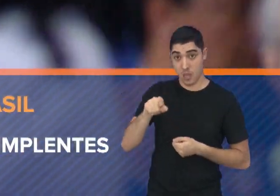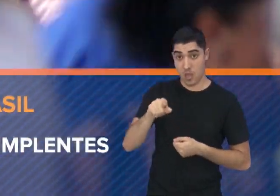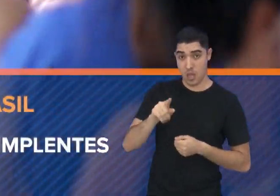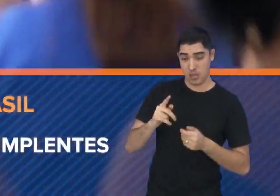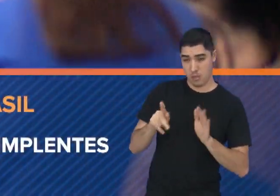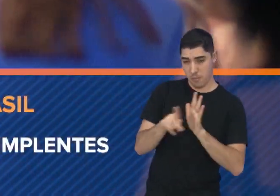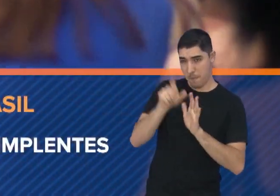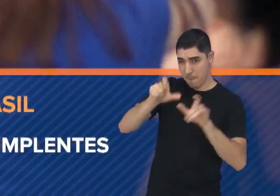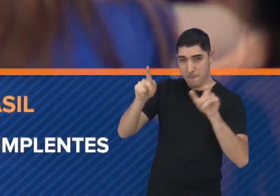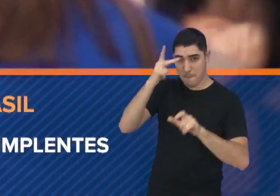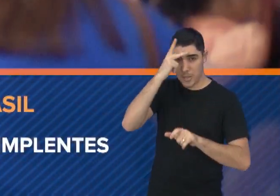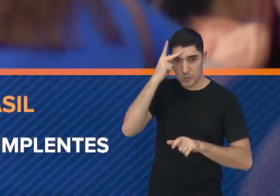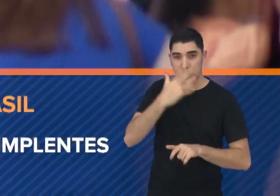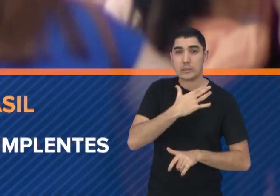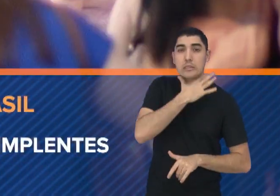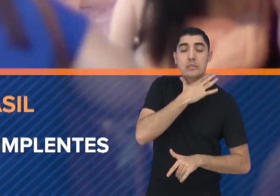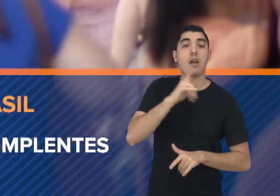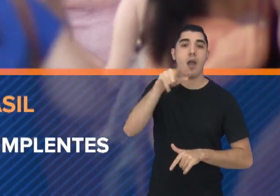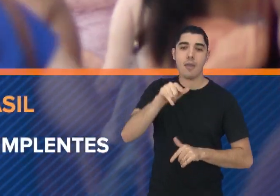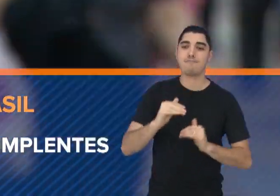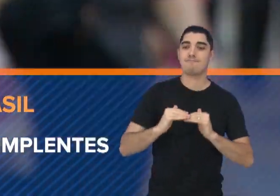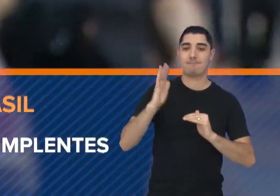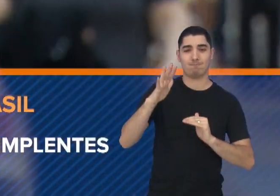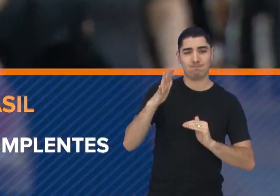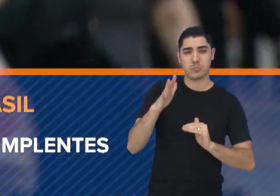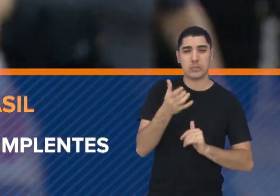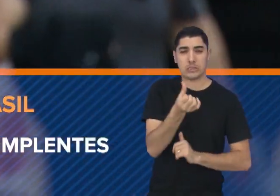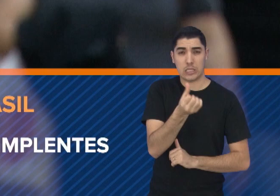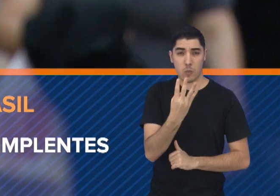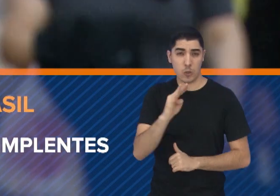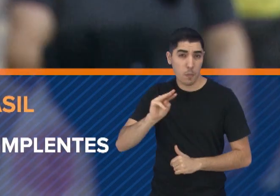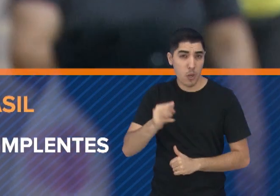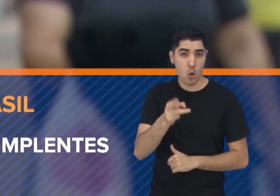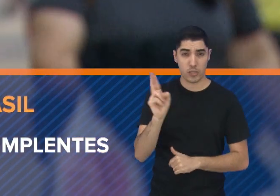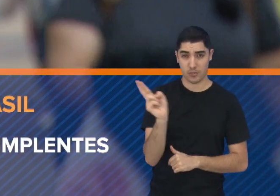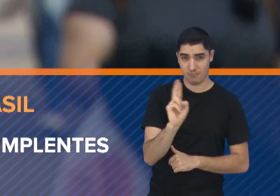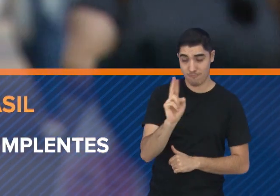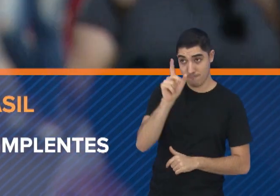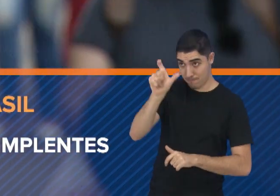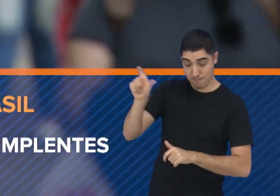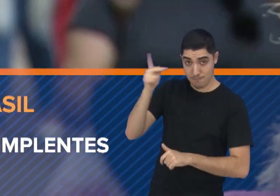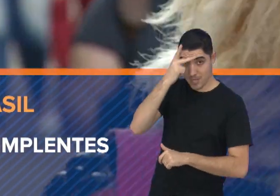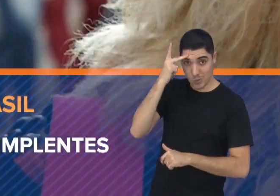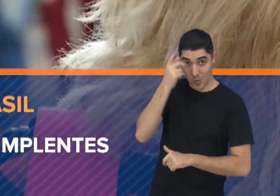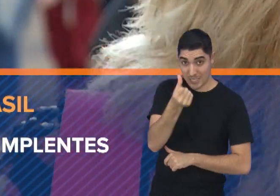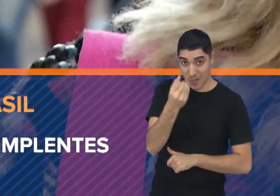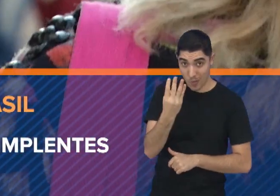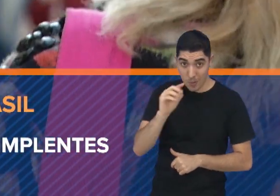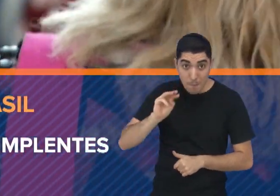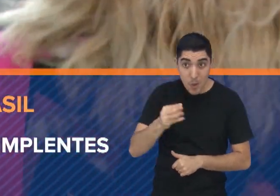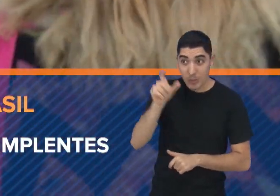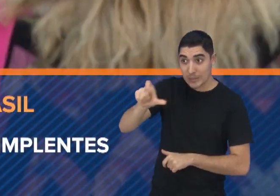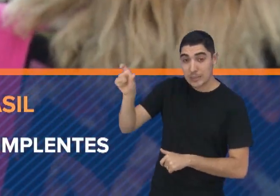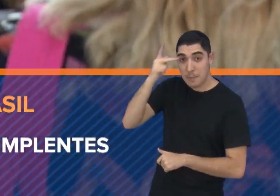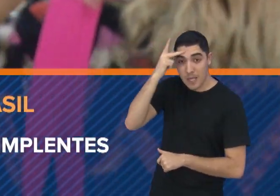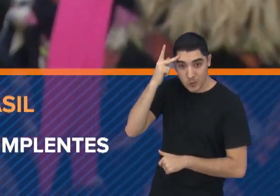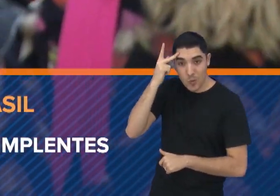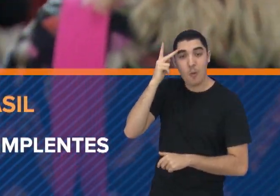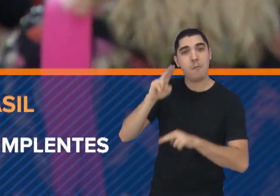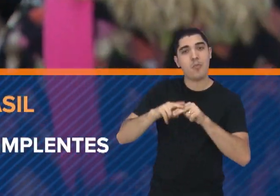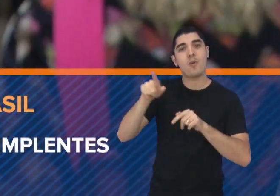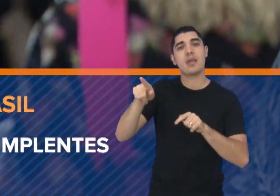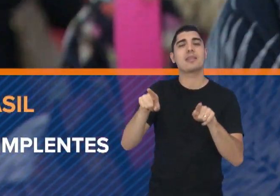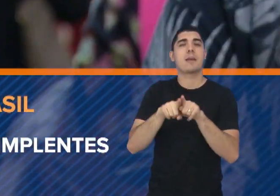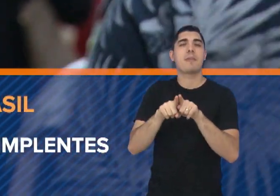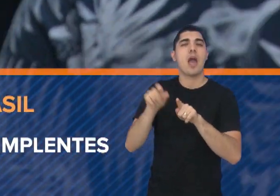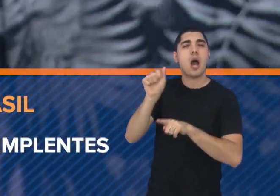de 64 milhões de brasileiros, segundo uma pesquisa do Serviço de Proteção ao Crédito e da